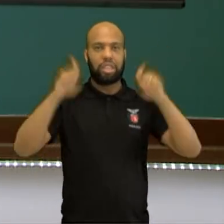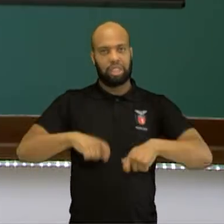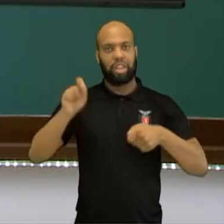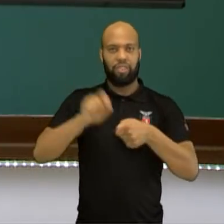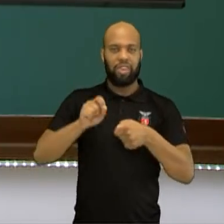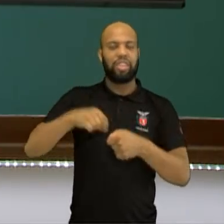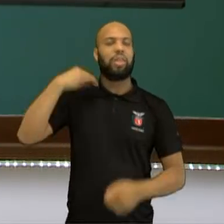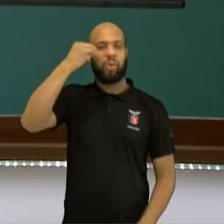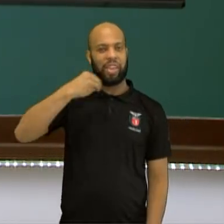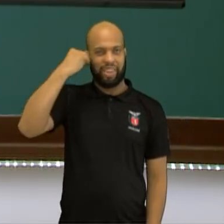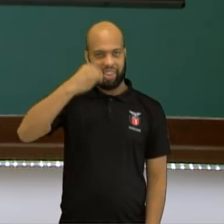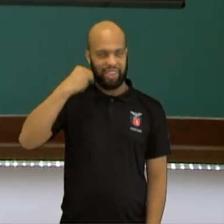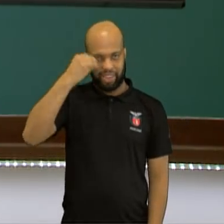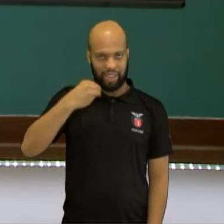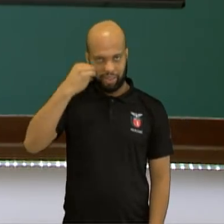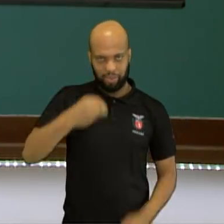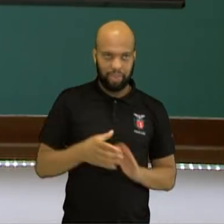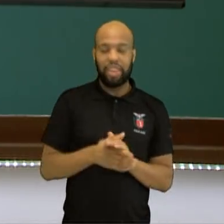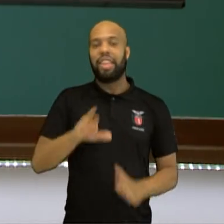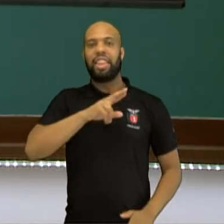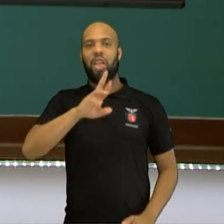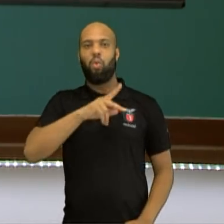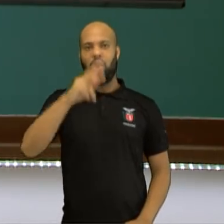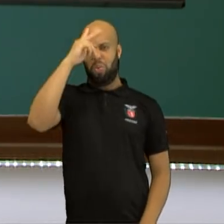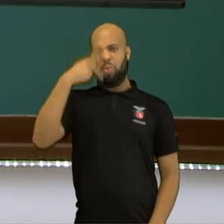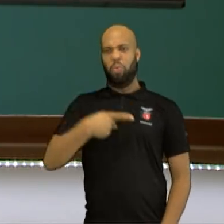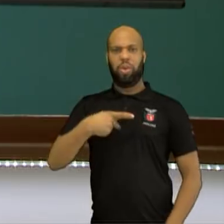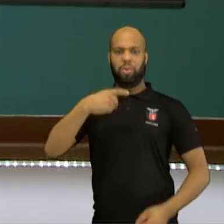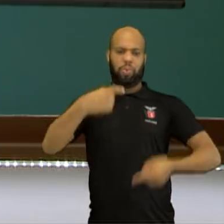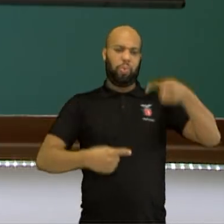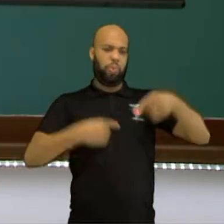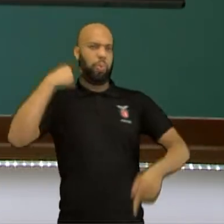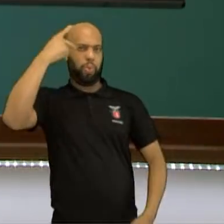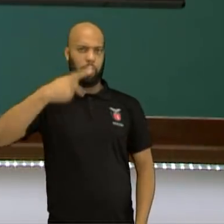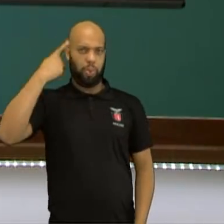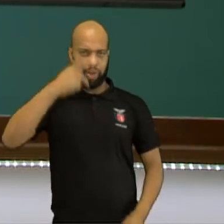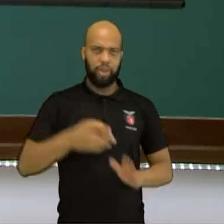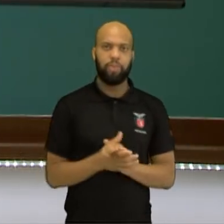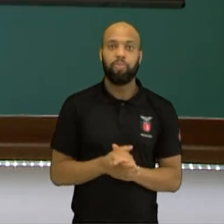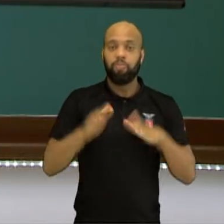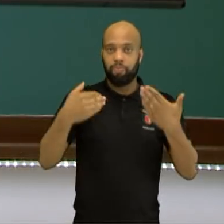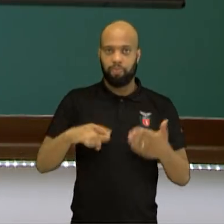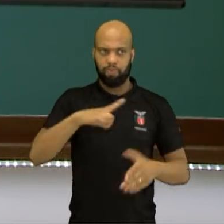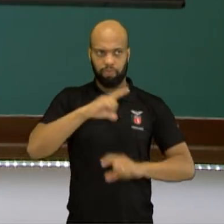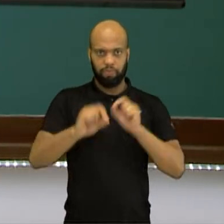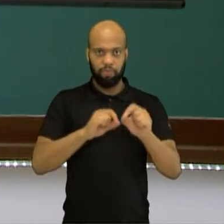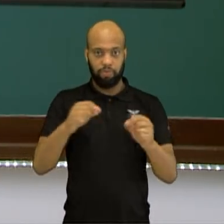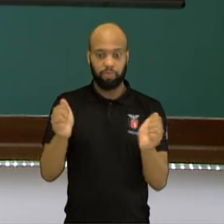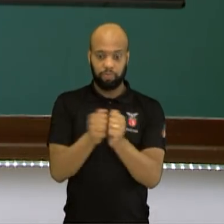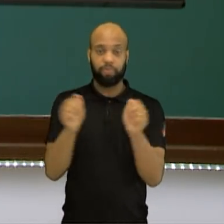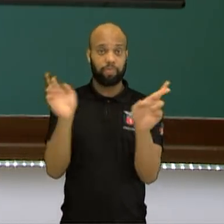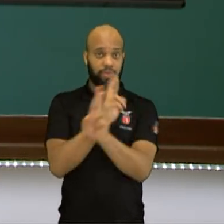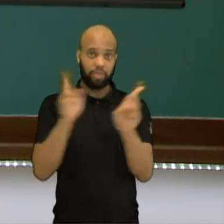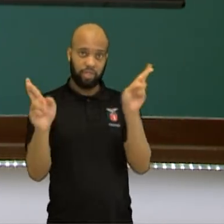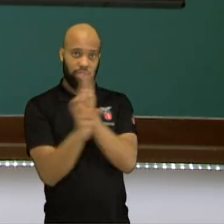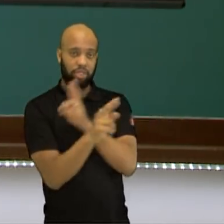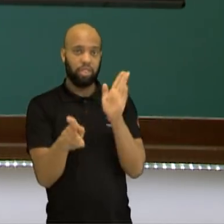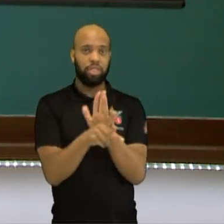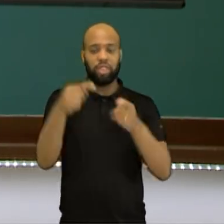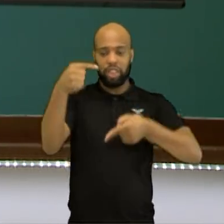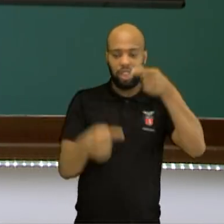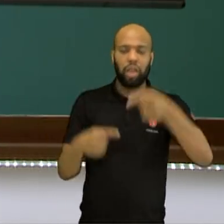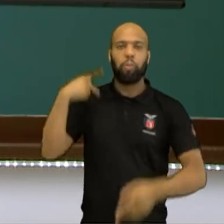realize aquele experimento, tá? E não por questões políticas. E justamente esse envolvimento, essa relação da